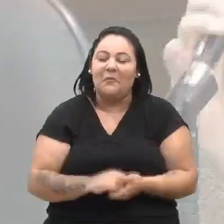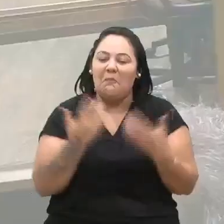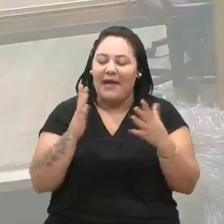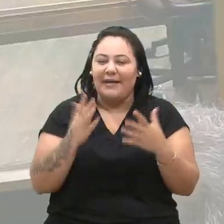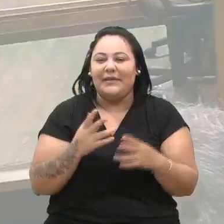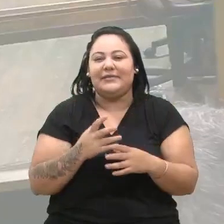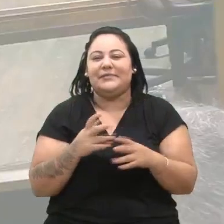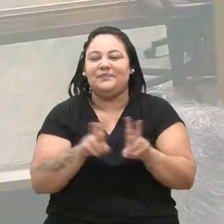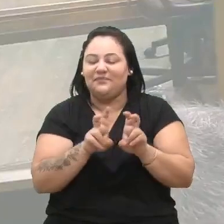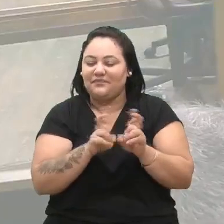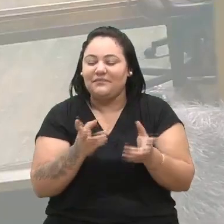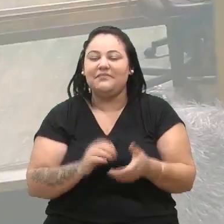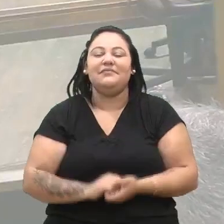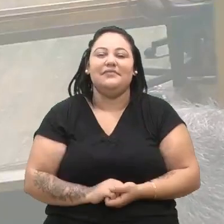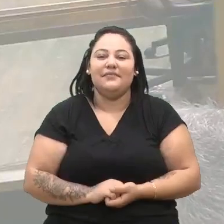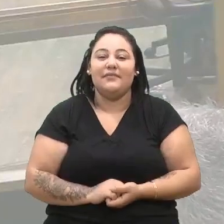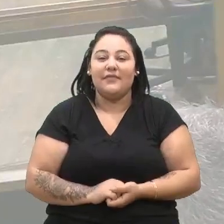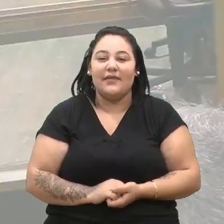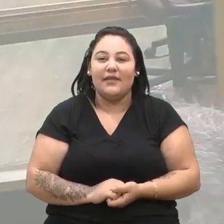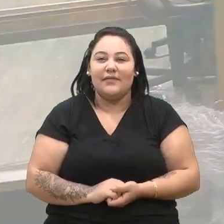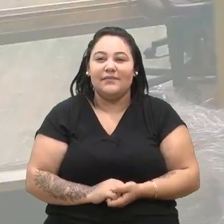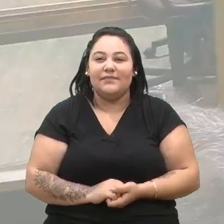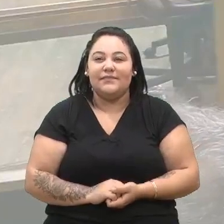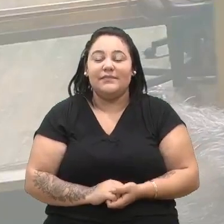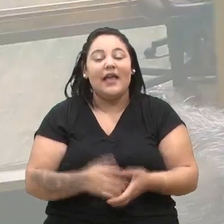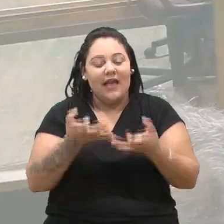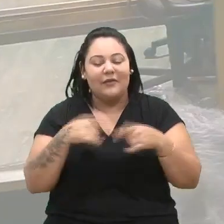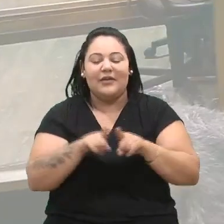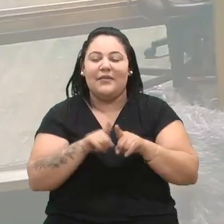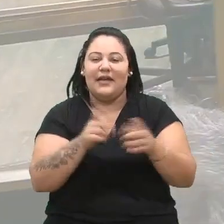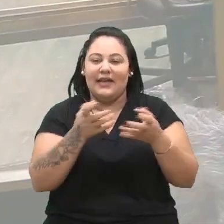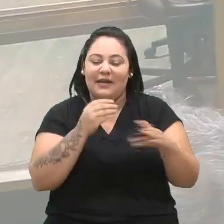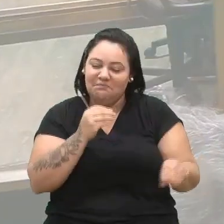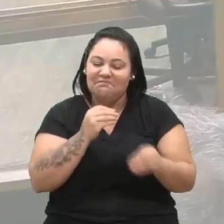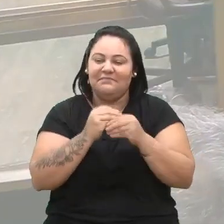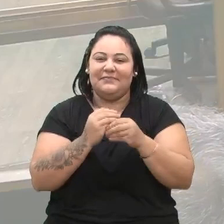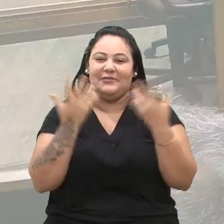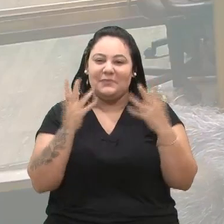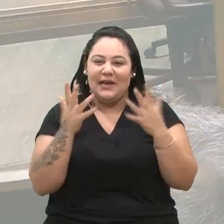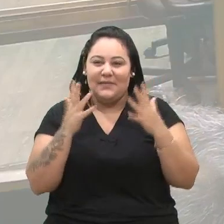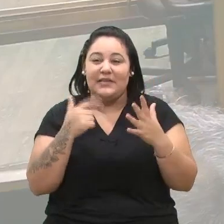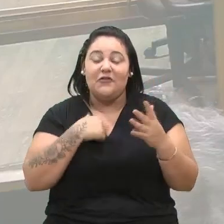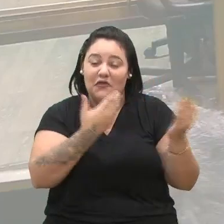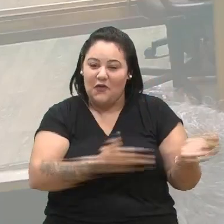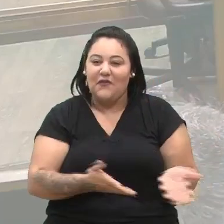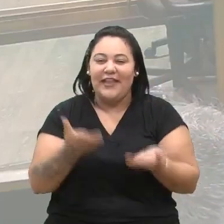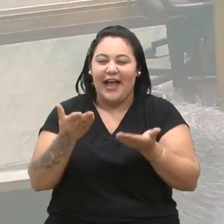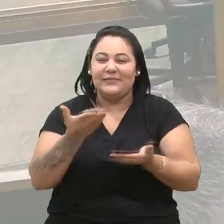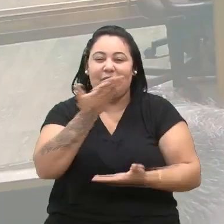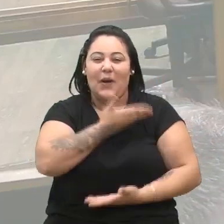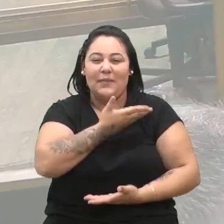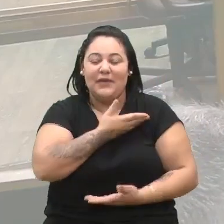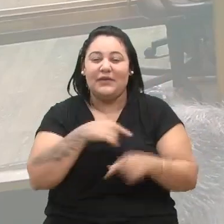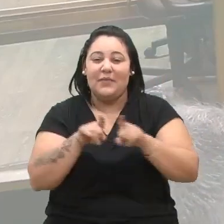parte, vereador. Obrigado, vereadora Rose. Eu também gostaria de me somar a esse voto, vereadora Rose. Eu fui convidado pelo meu amigo também, que